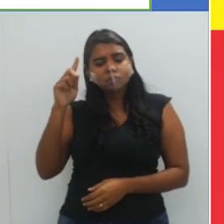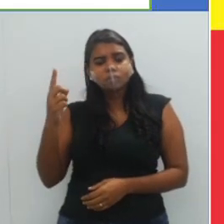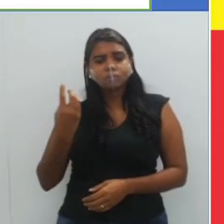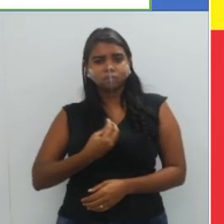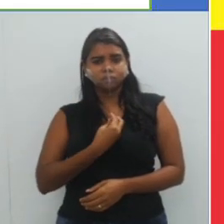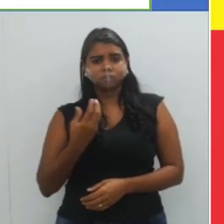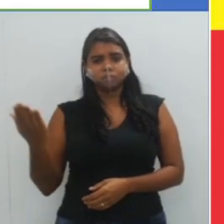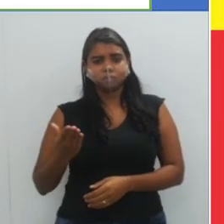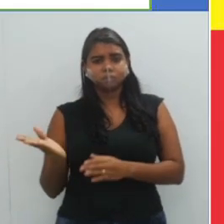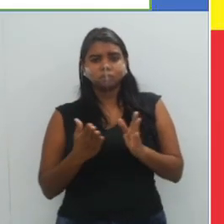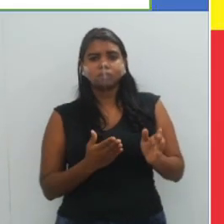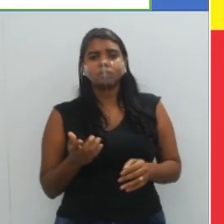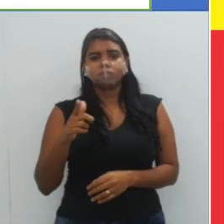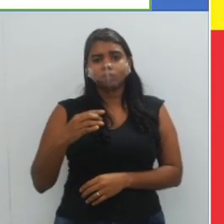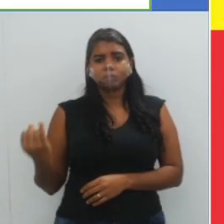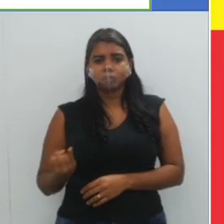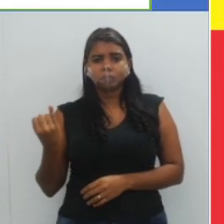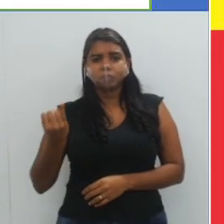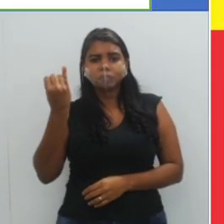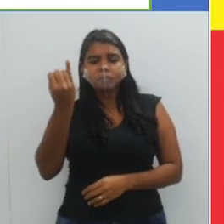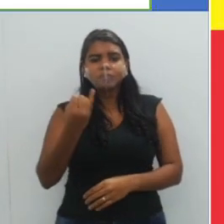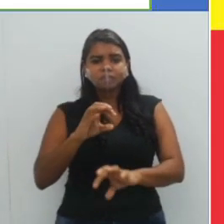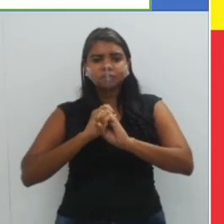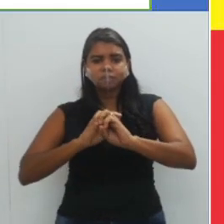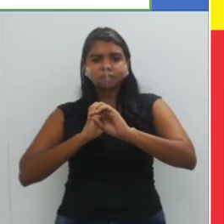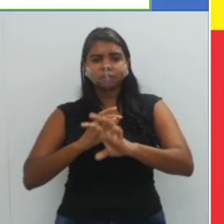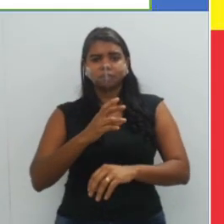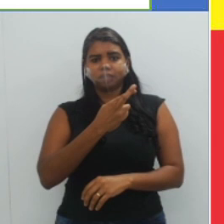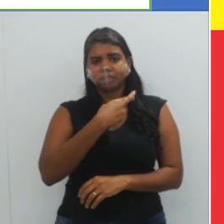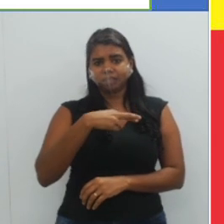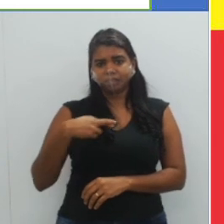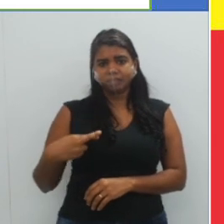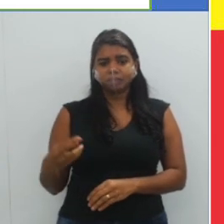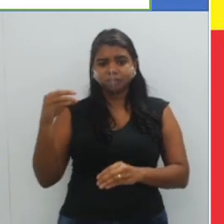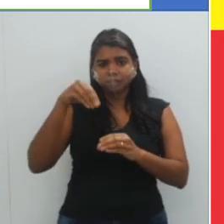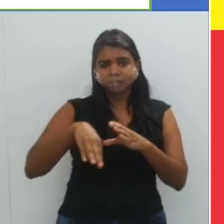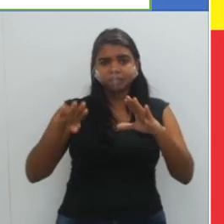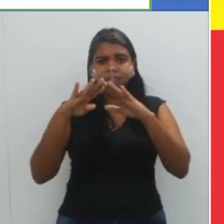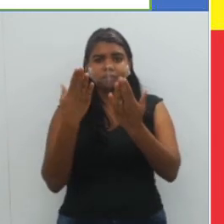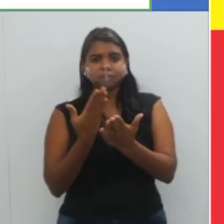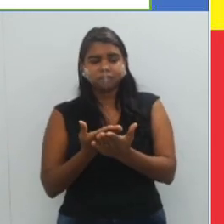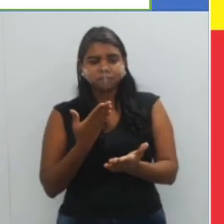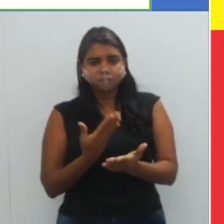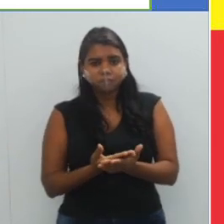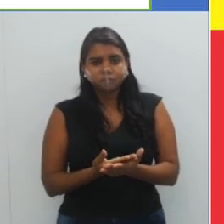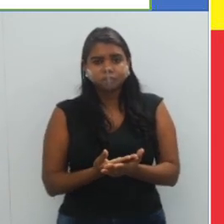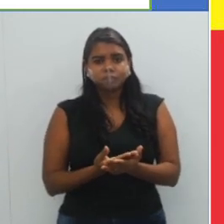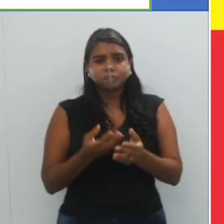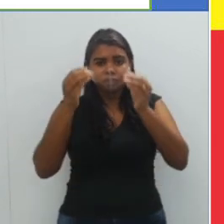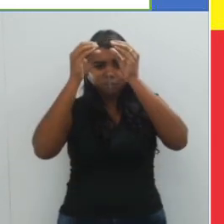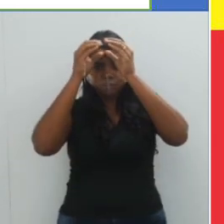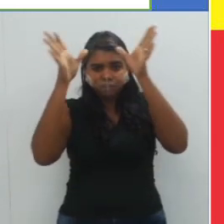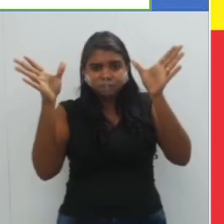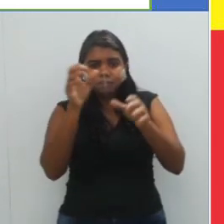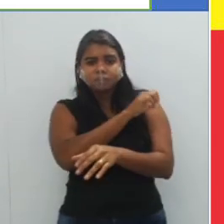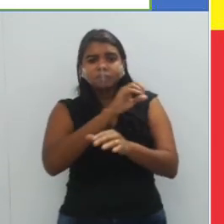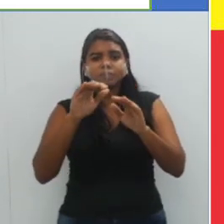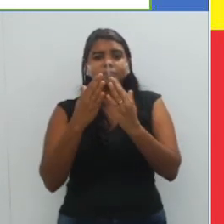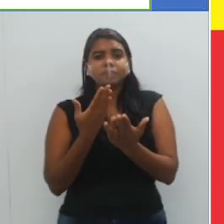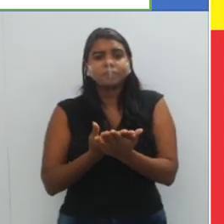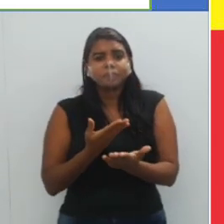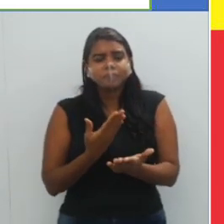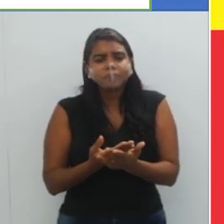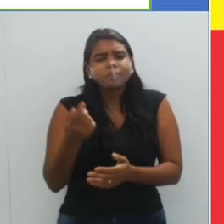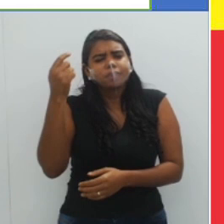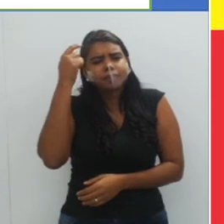ponto importante é o componente, o ensino religioso na escola permitirá que vocês, estudantes,